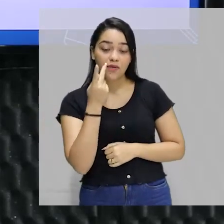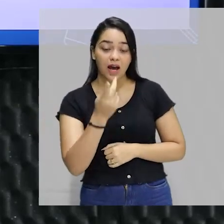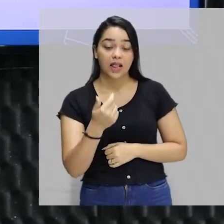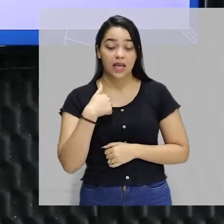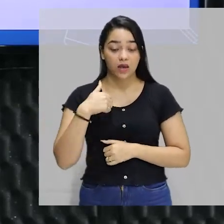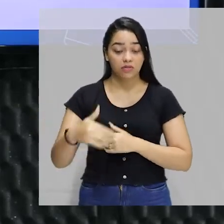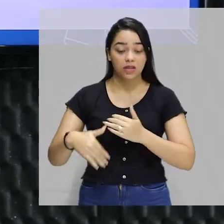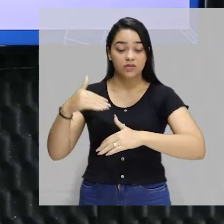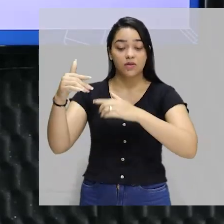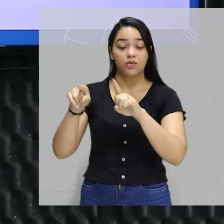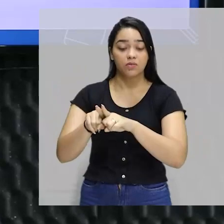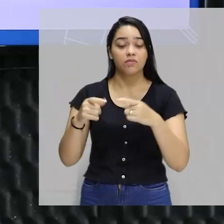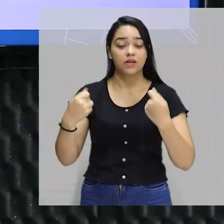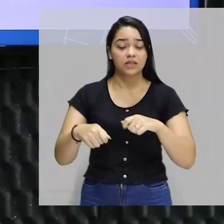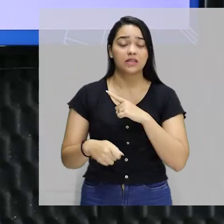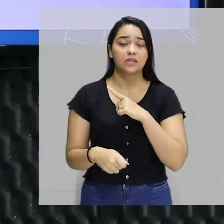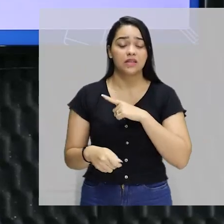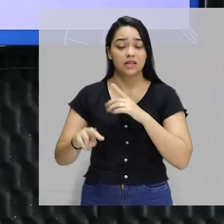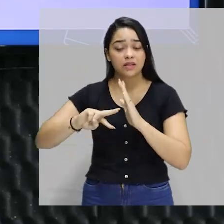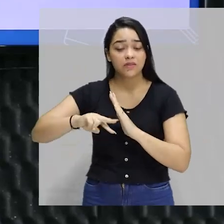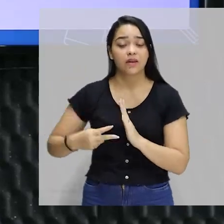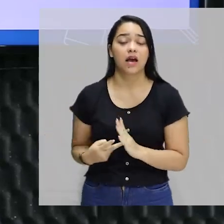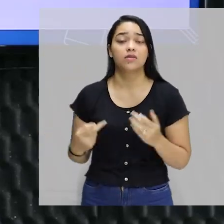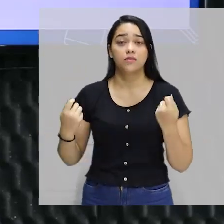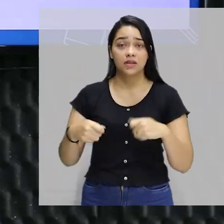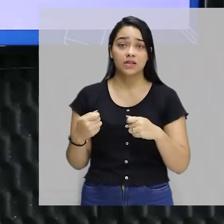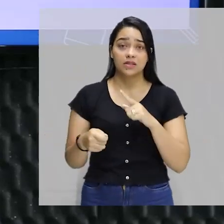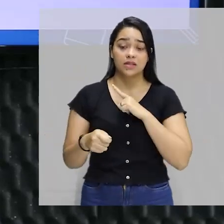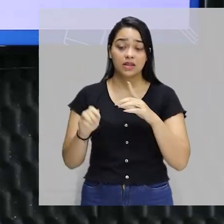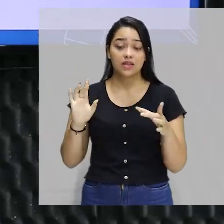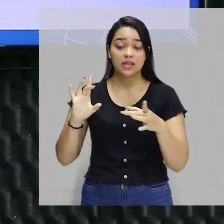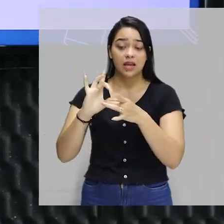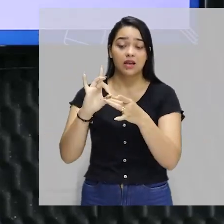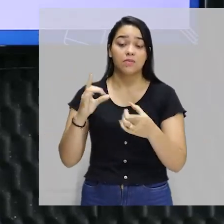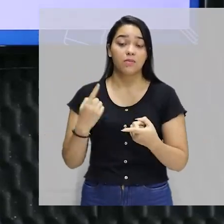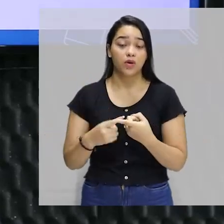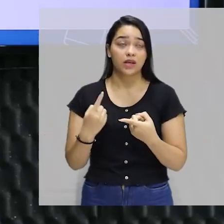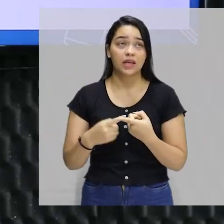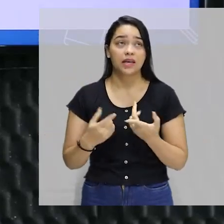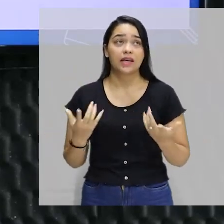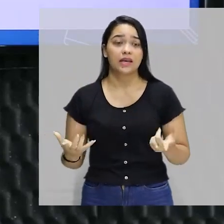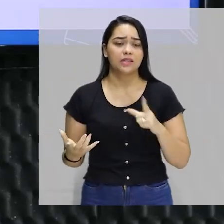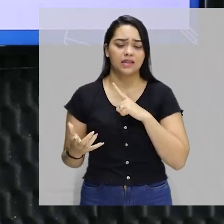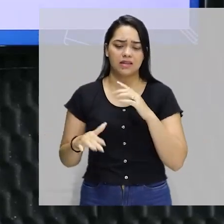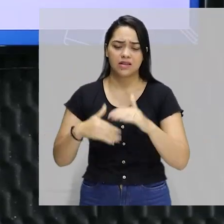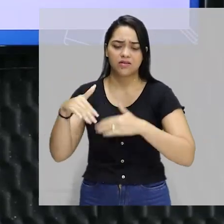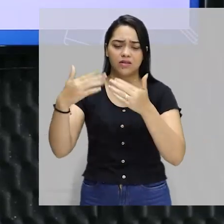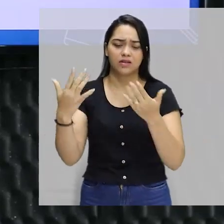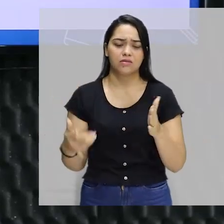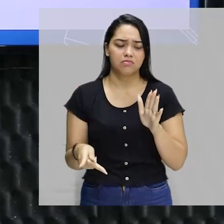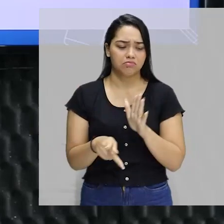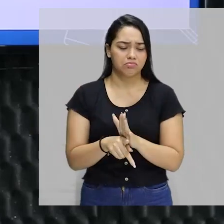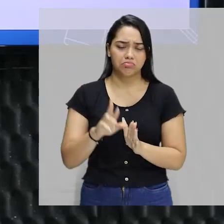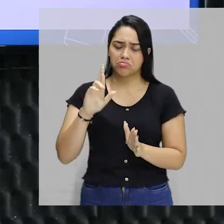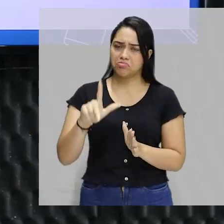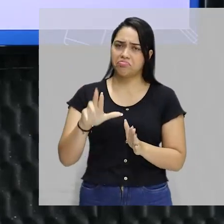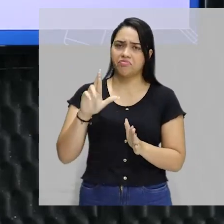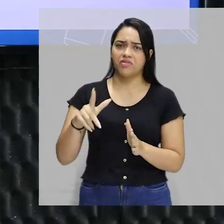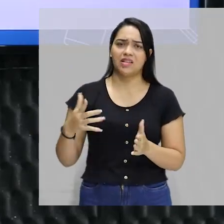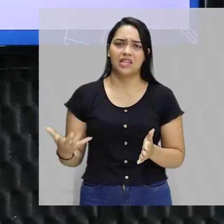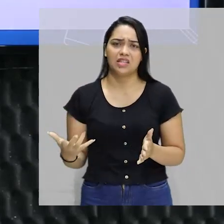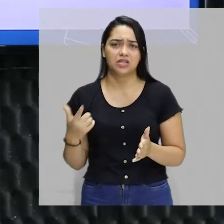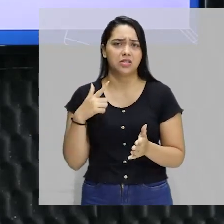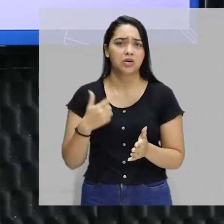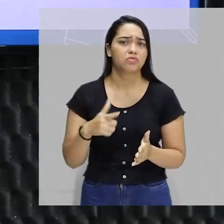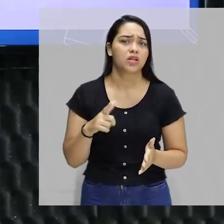eu construo, precisa fazer sentido, precisa ter nexo, né? Porque senão eu vou estar ali construindo algo que é paradoxal. né, meio